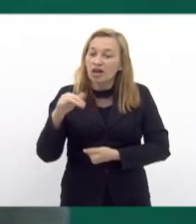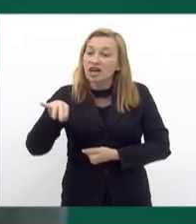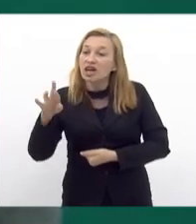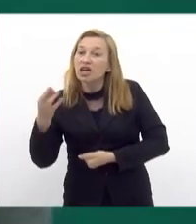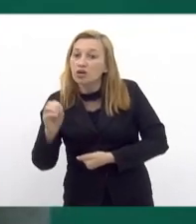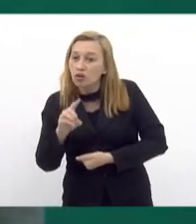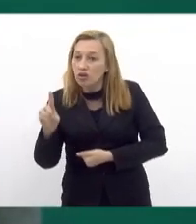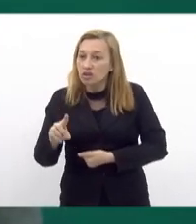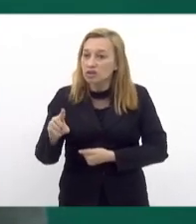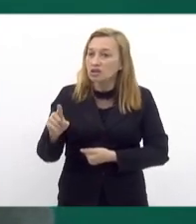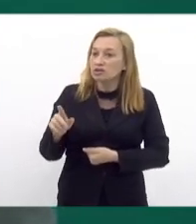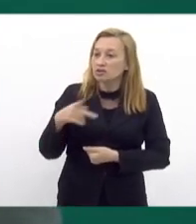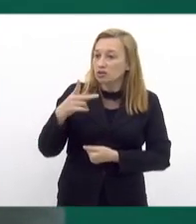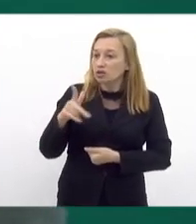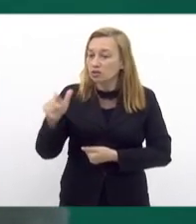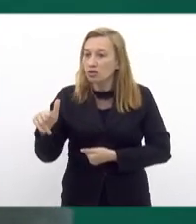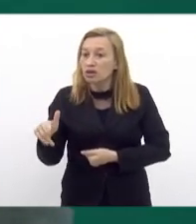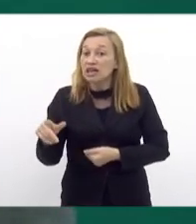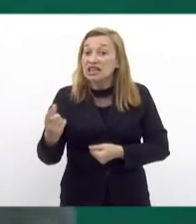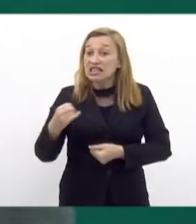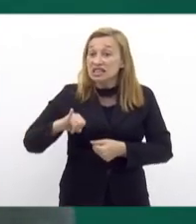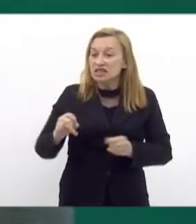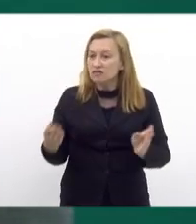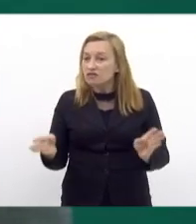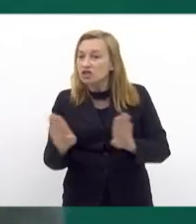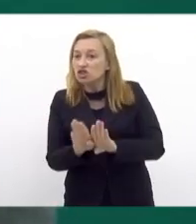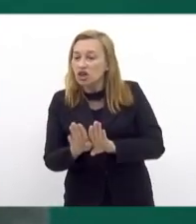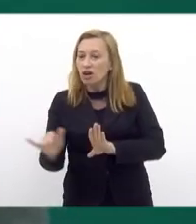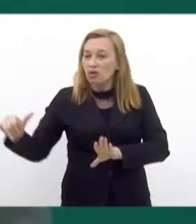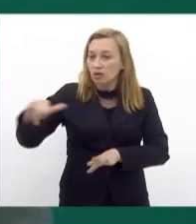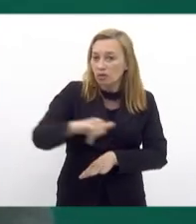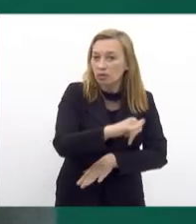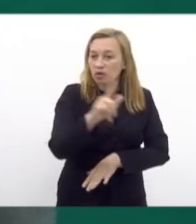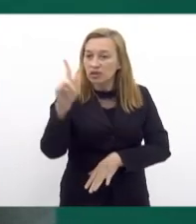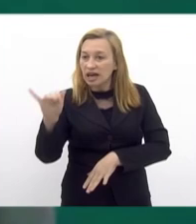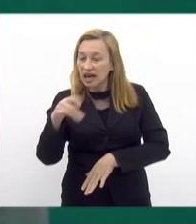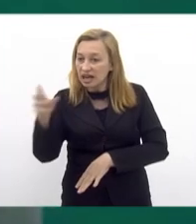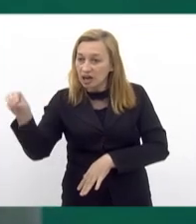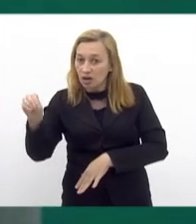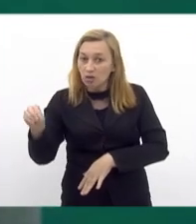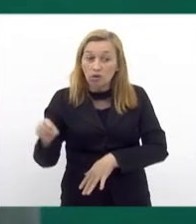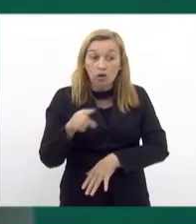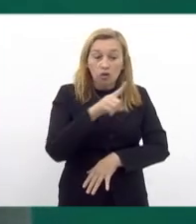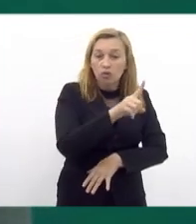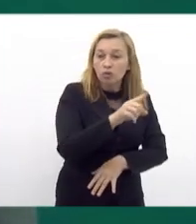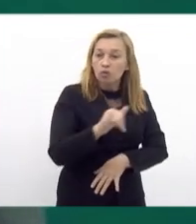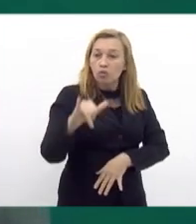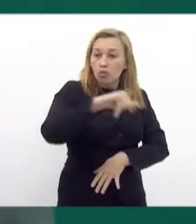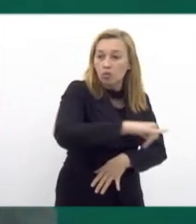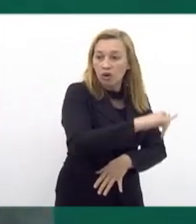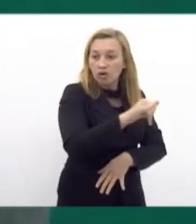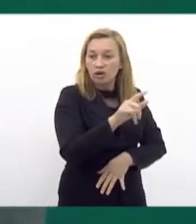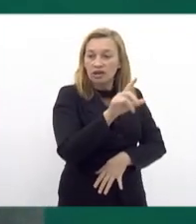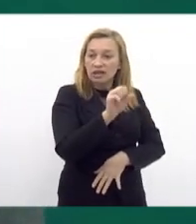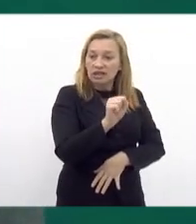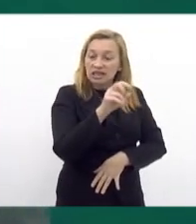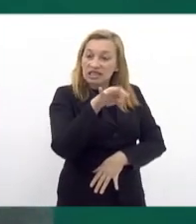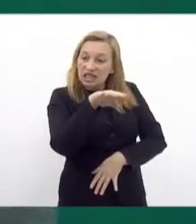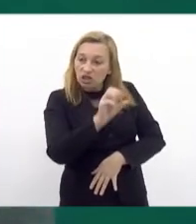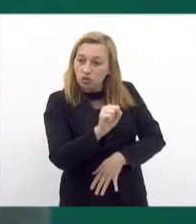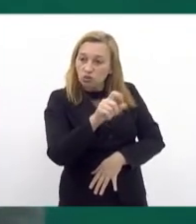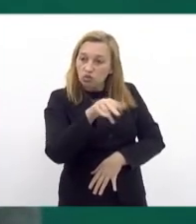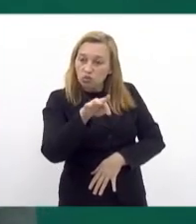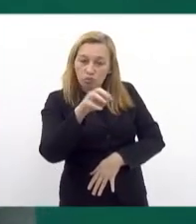nós fechássemos o aeroporto do Galeão, o Santos Dumont não suportaria nem o movimento de passageiros e não suportaria o